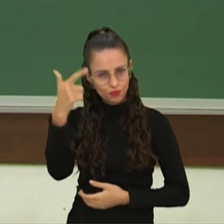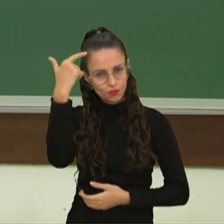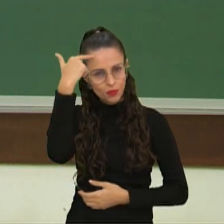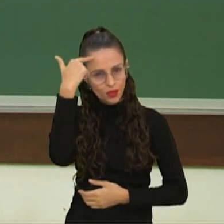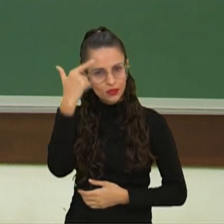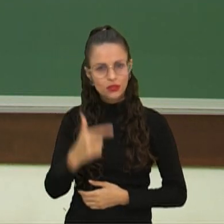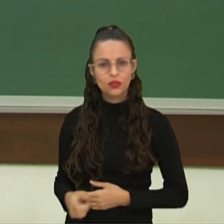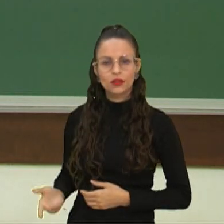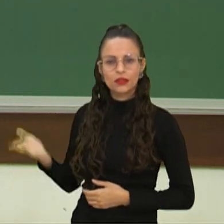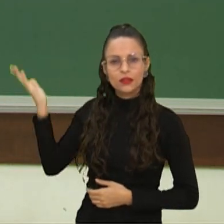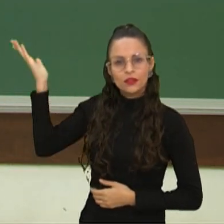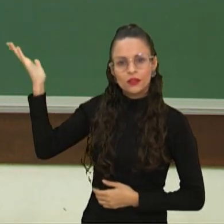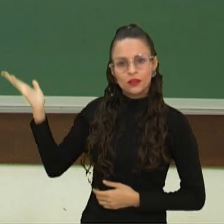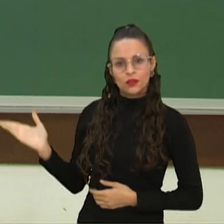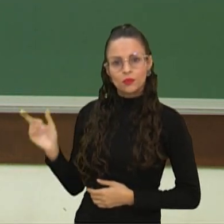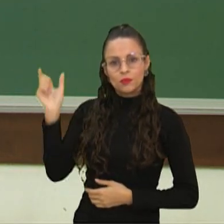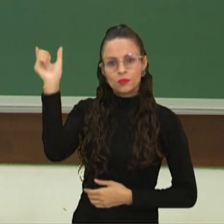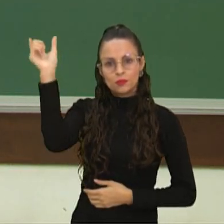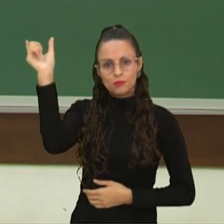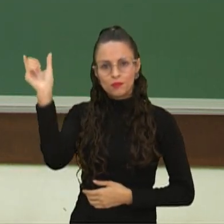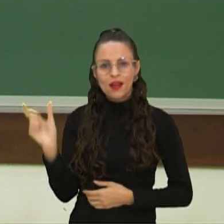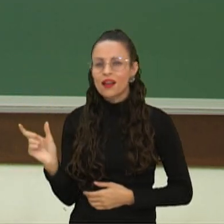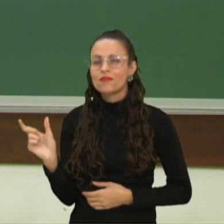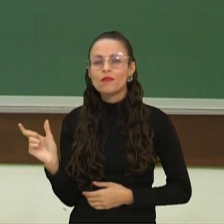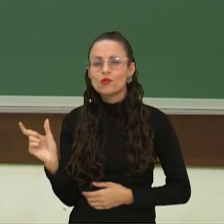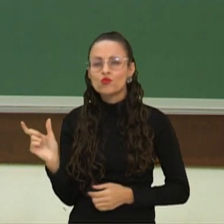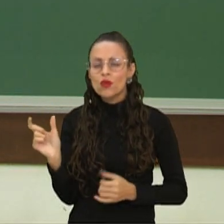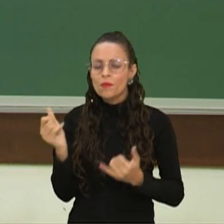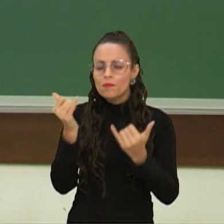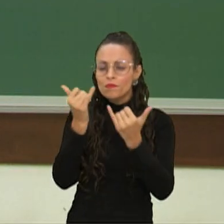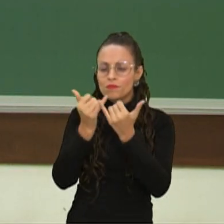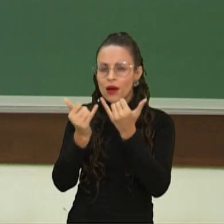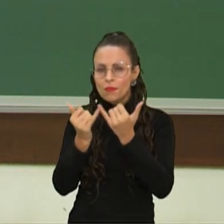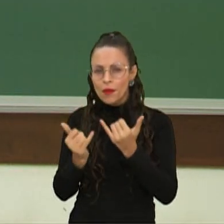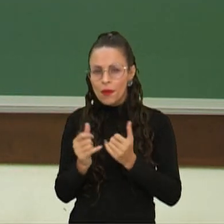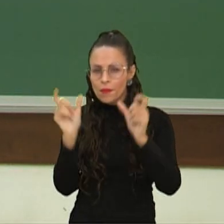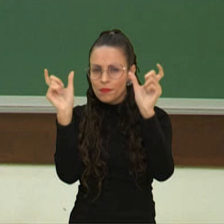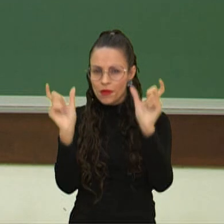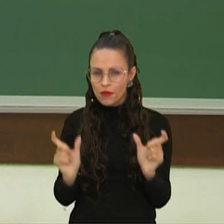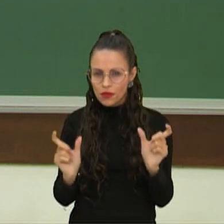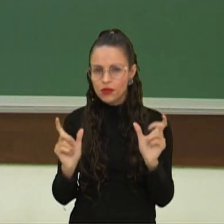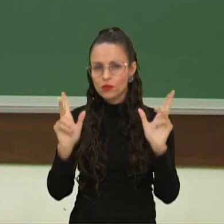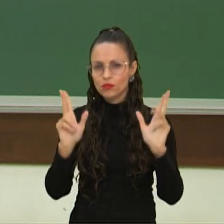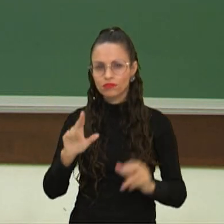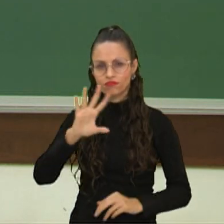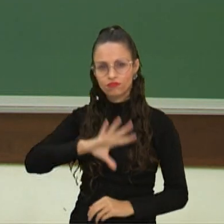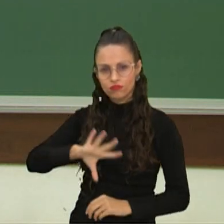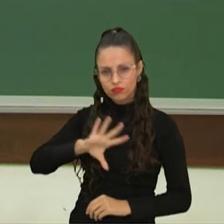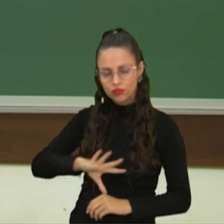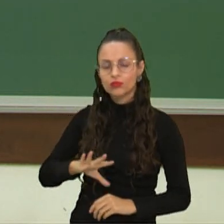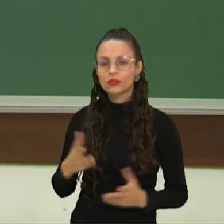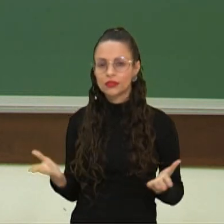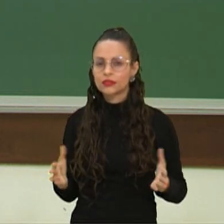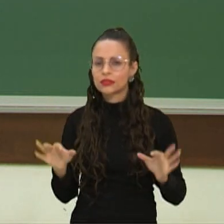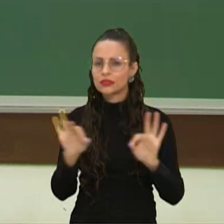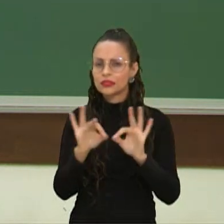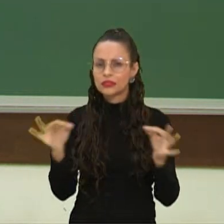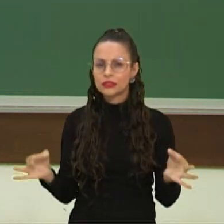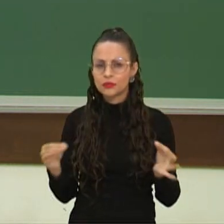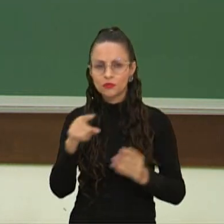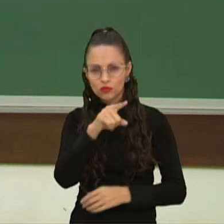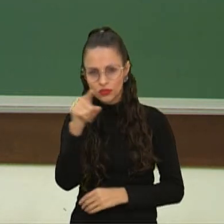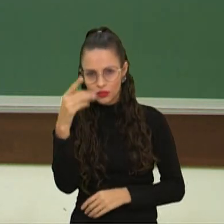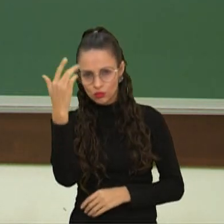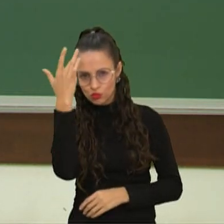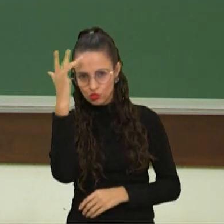temos aqui várias palavras cognatas, ou seja, palavras que são parecidas com o português, um vocabulário bem simples, aquilo que você não souber,